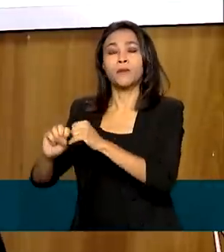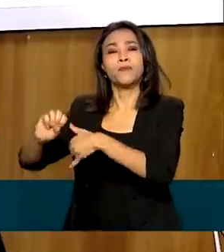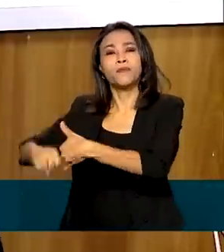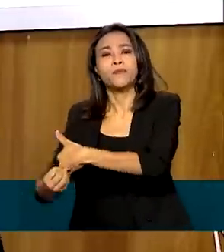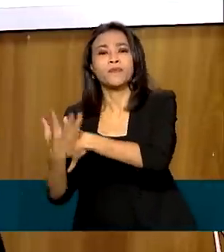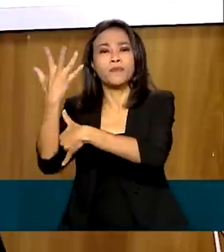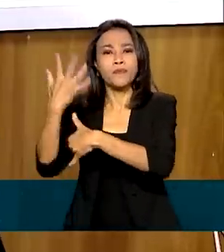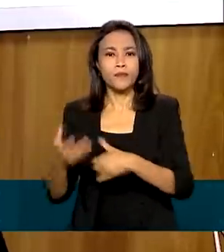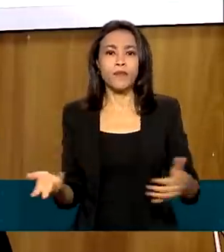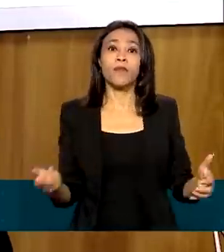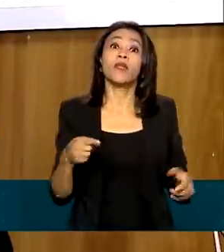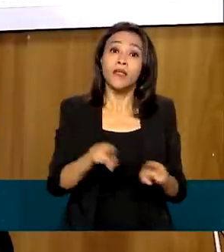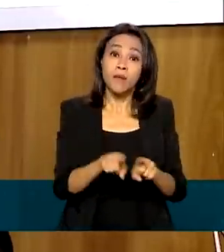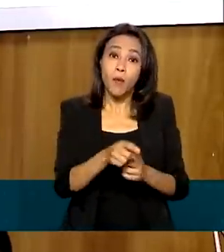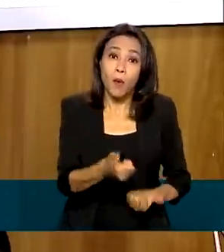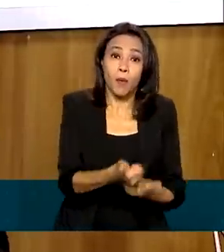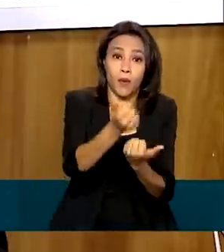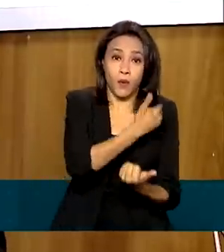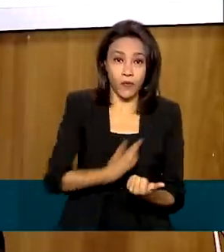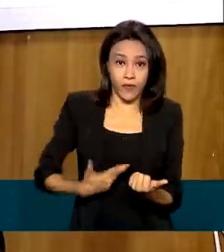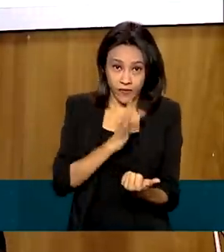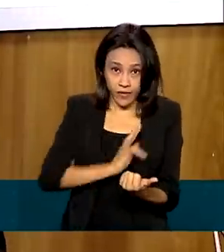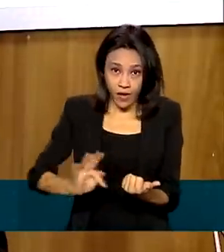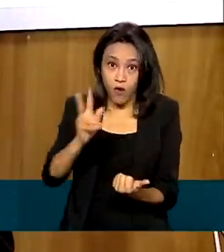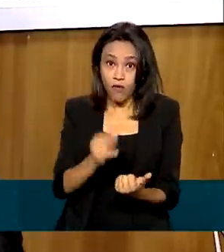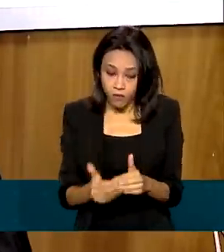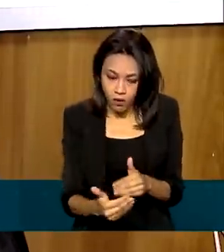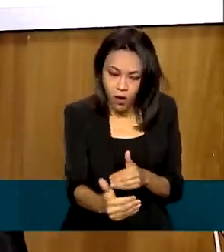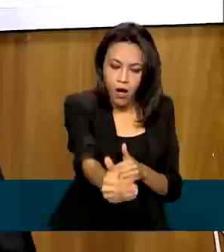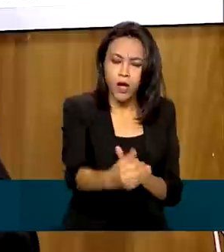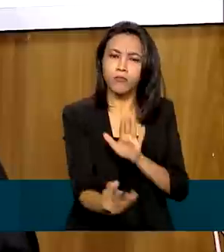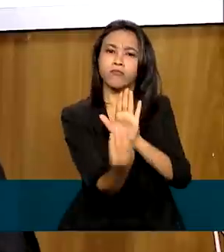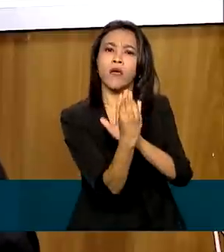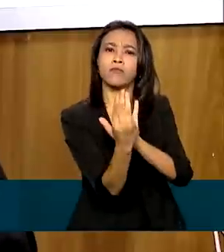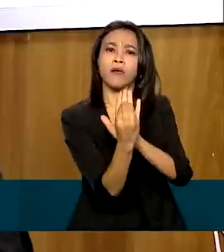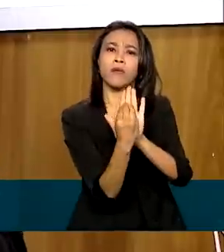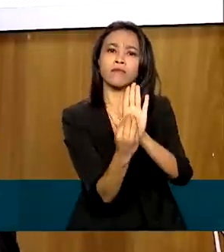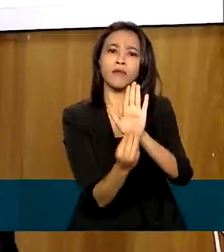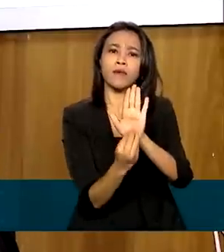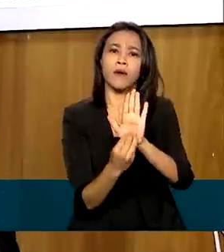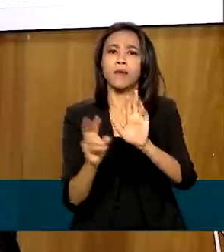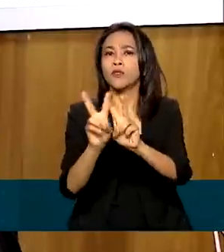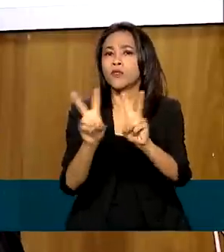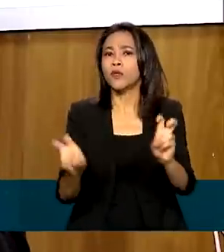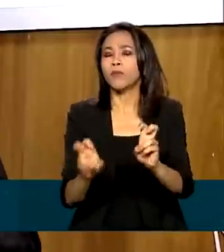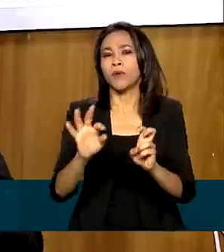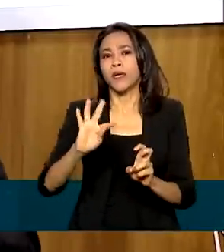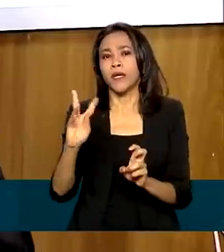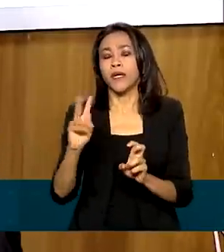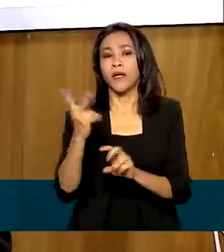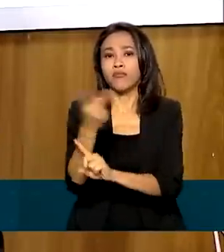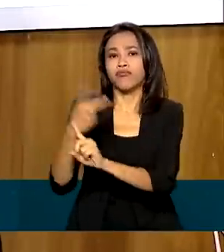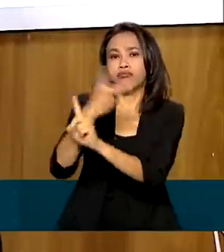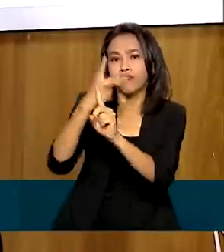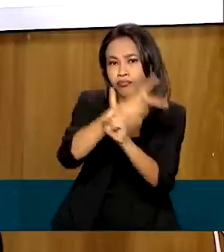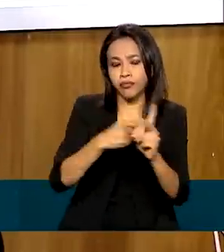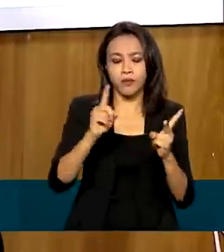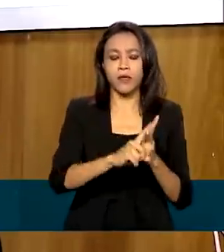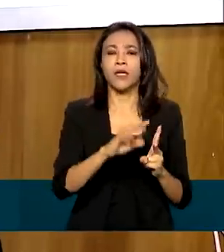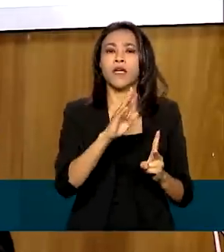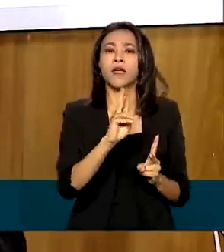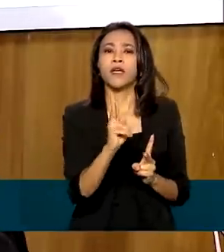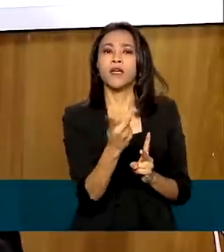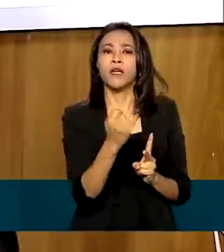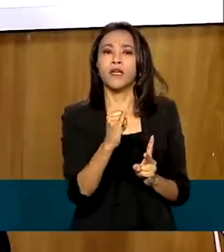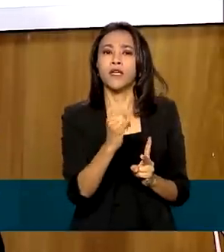estará colocando aí os normativos legais para eólicas offshore e hidrogênio de